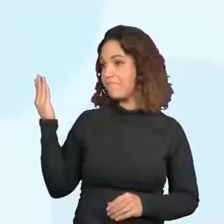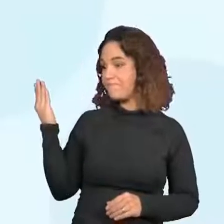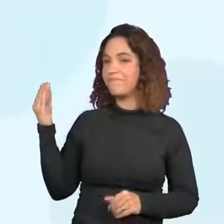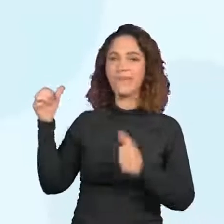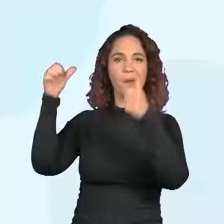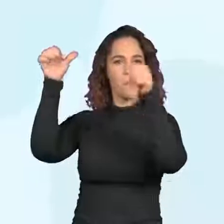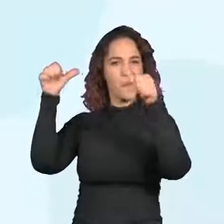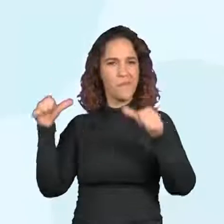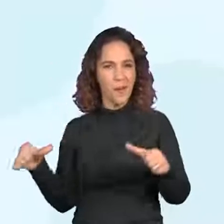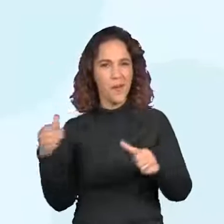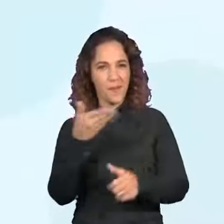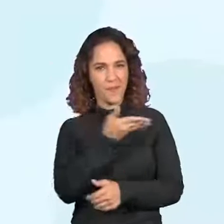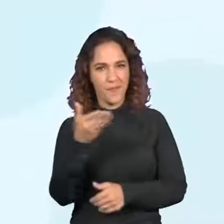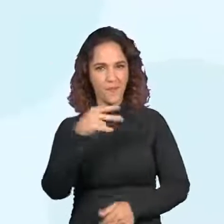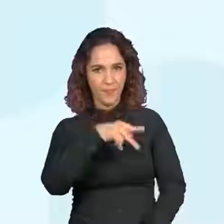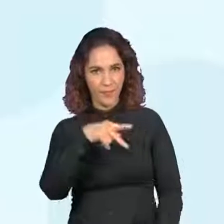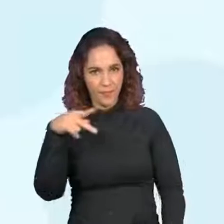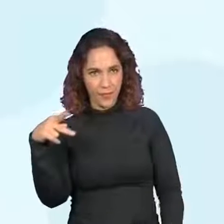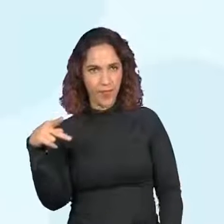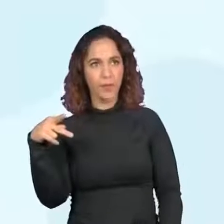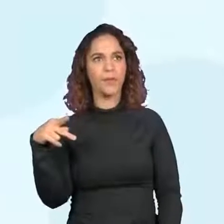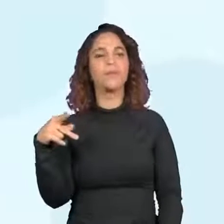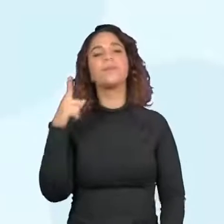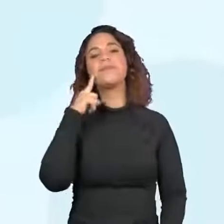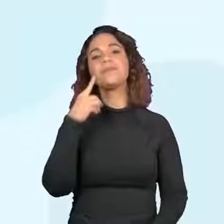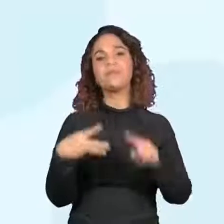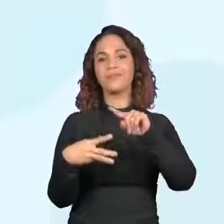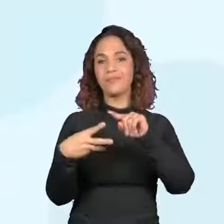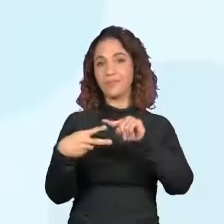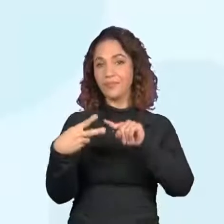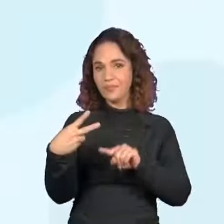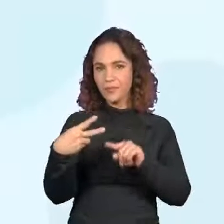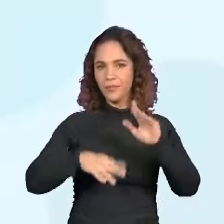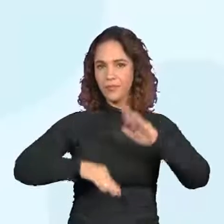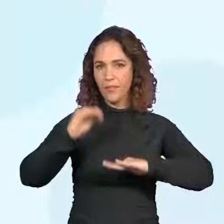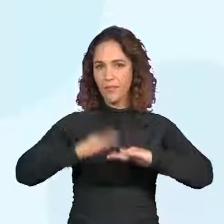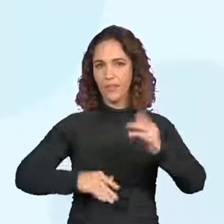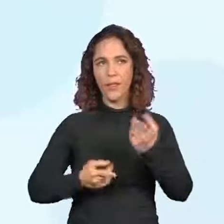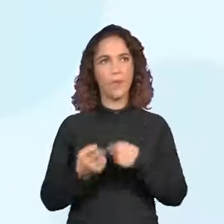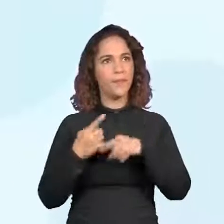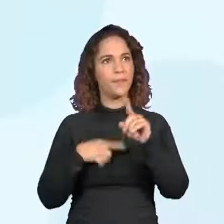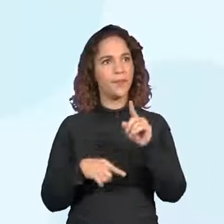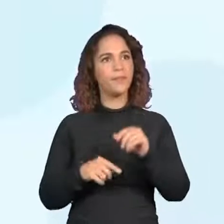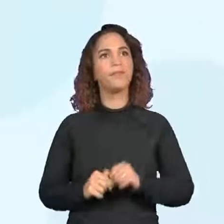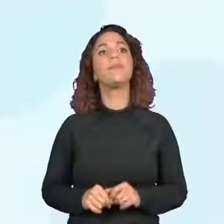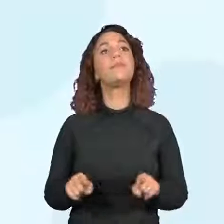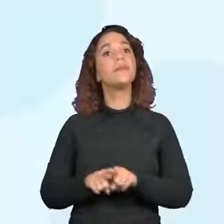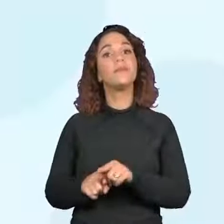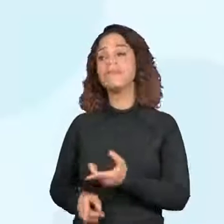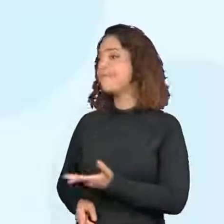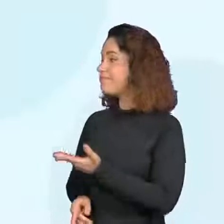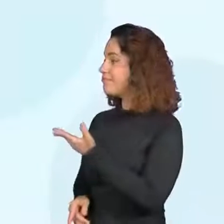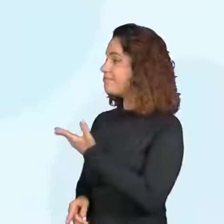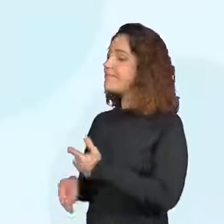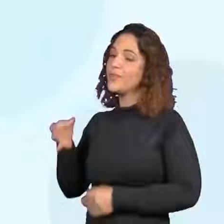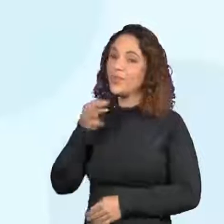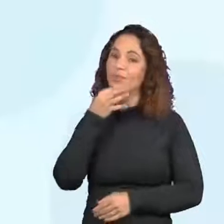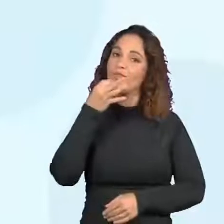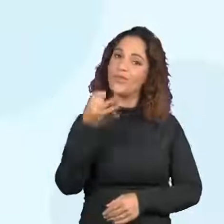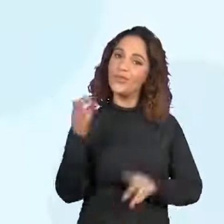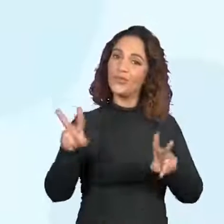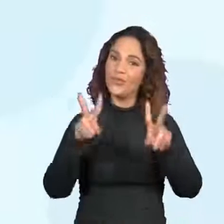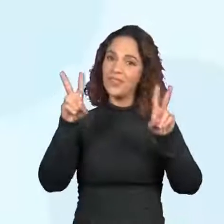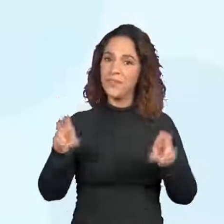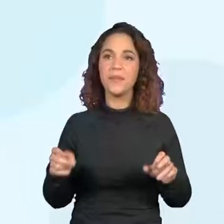Moral para os nossos amigos professores com as habilidades desta aula e também a